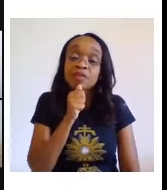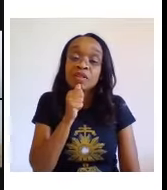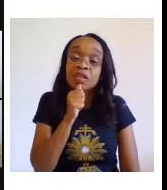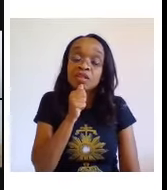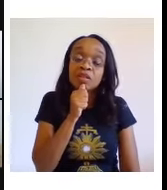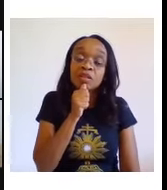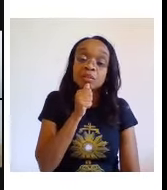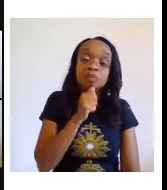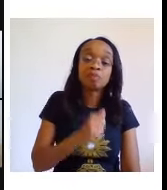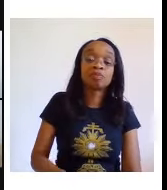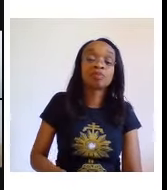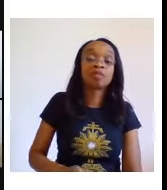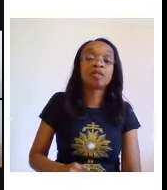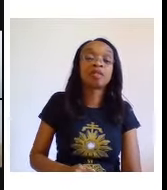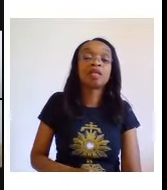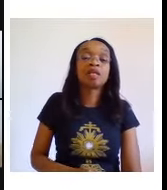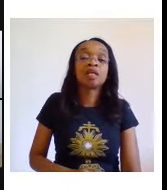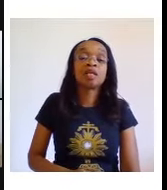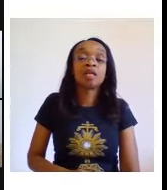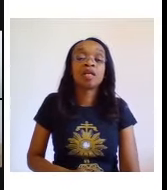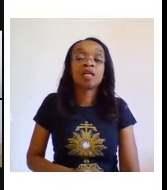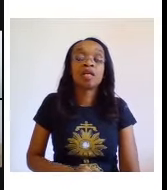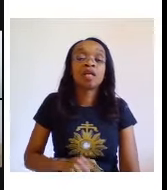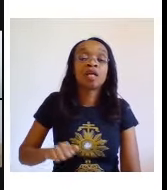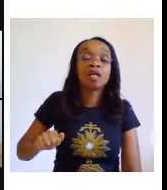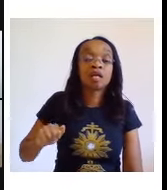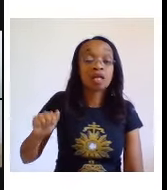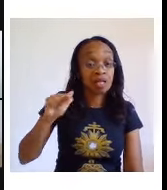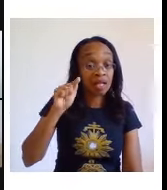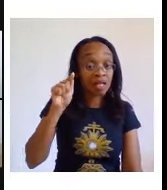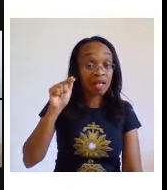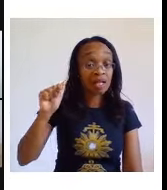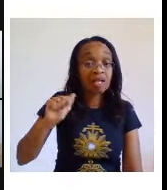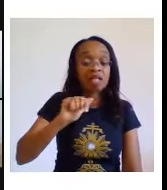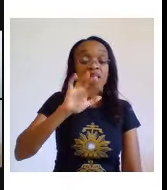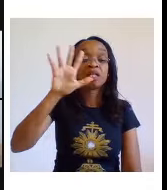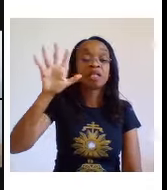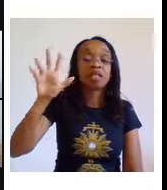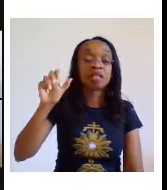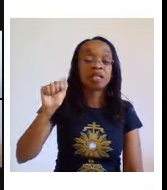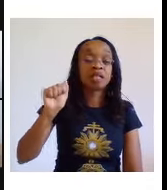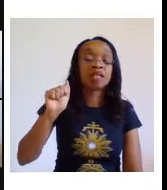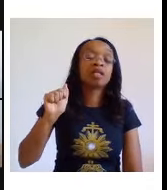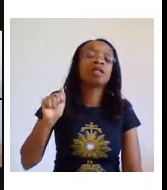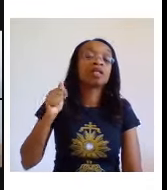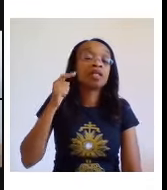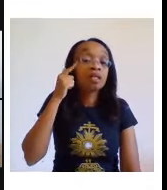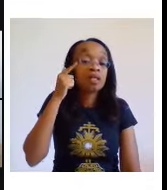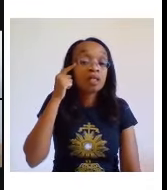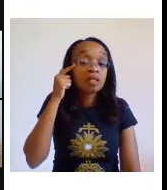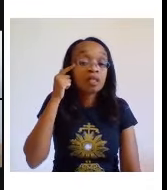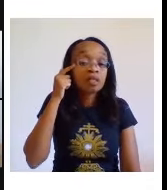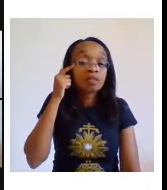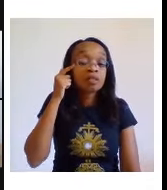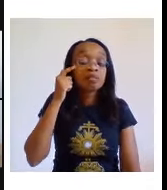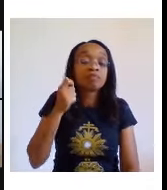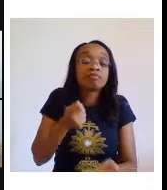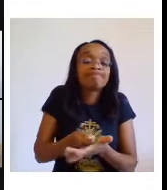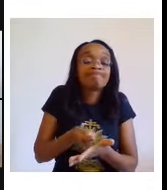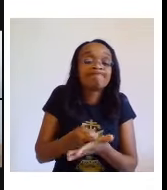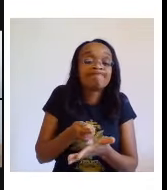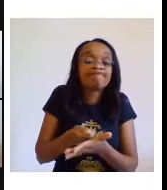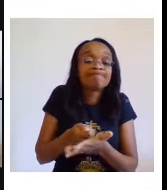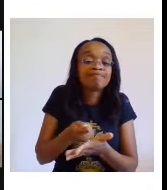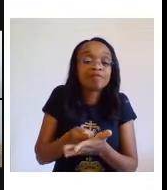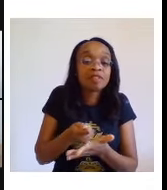a China e Índia pressionaram bastante nesses 45 do segundo tempo para